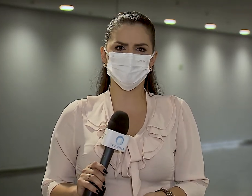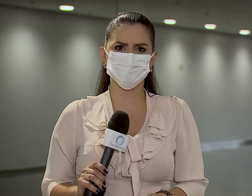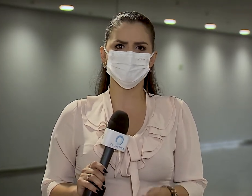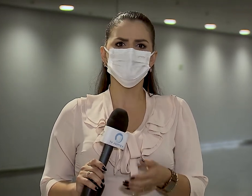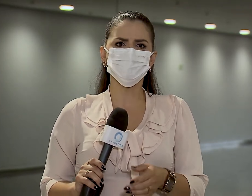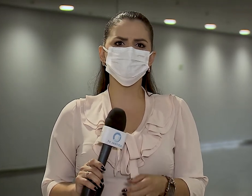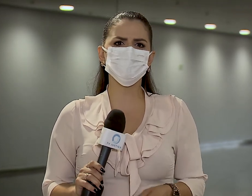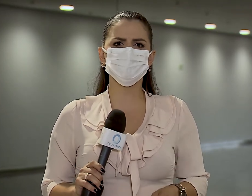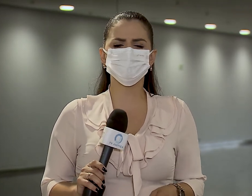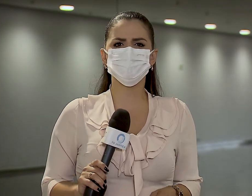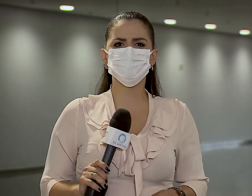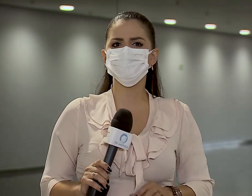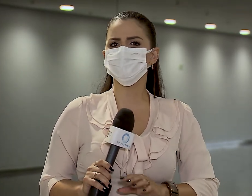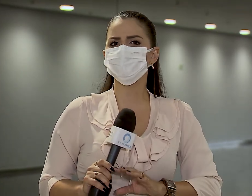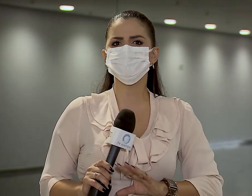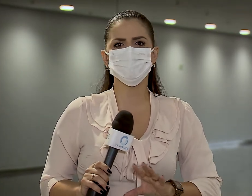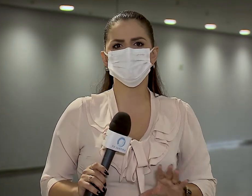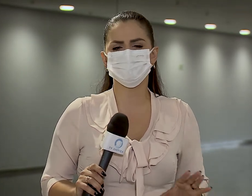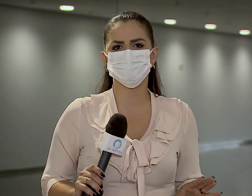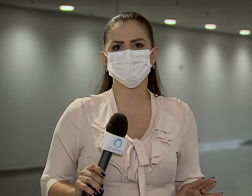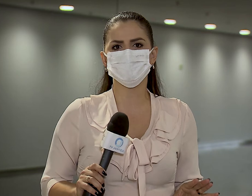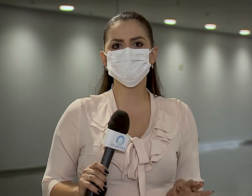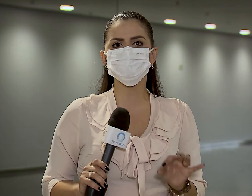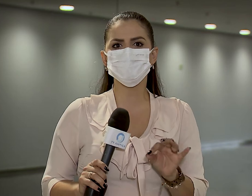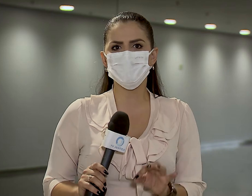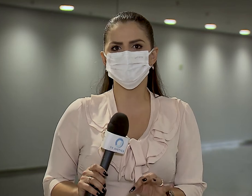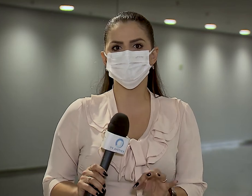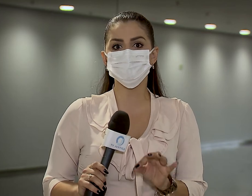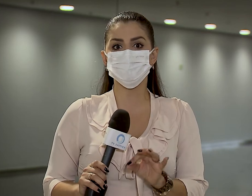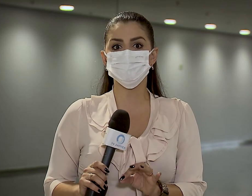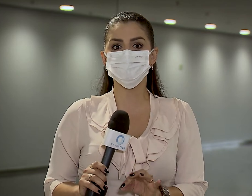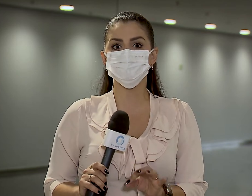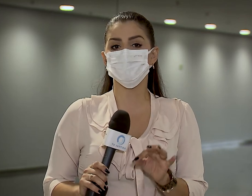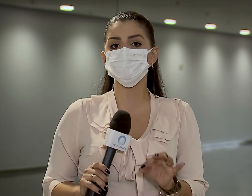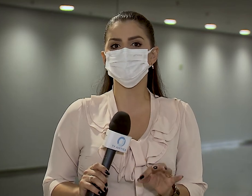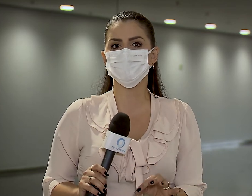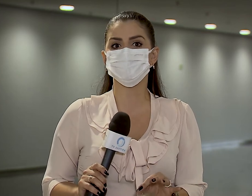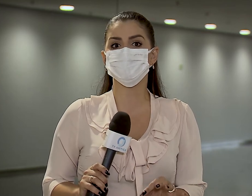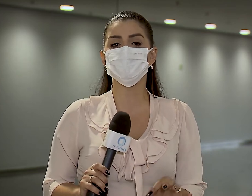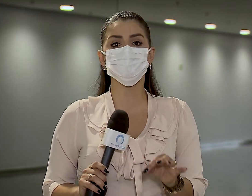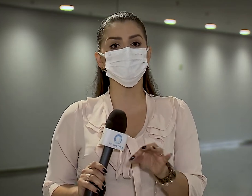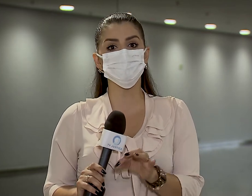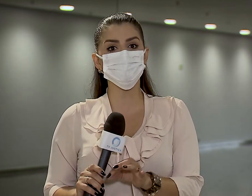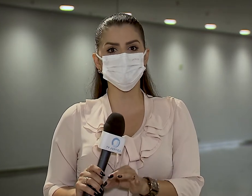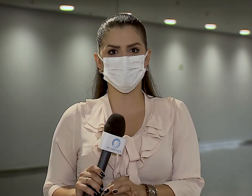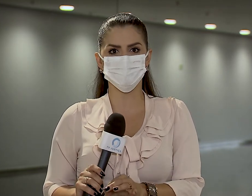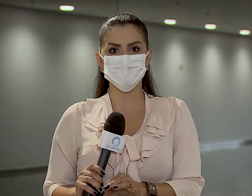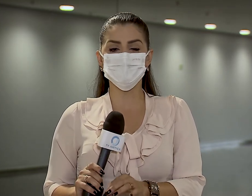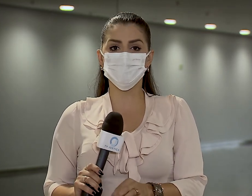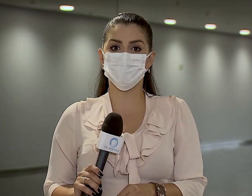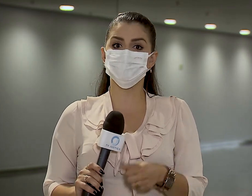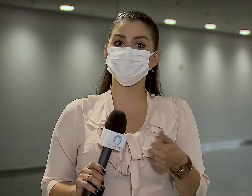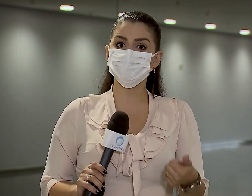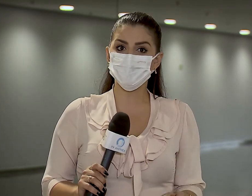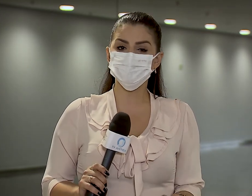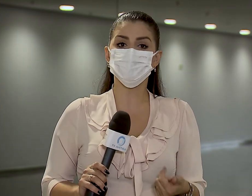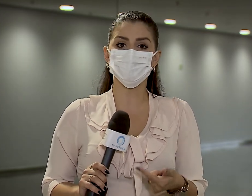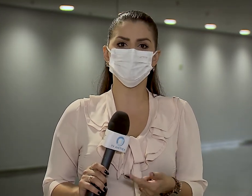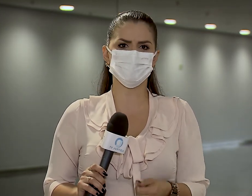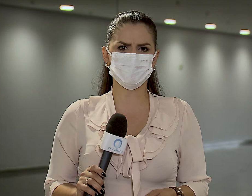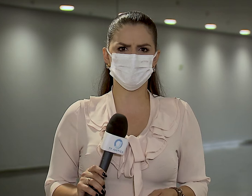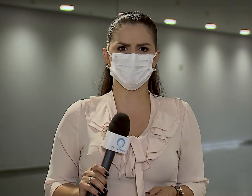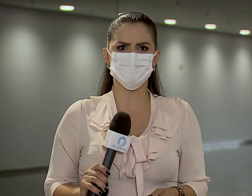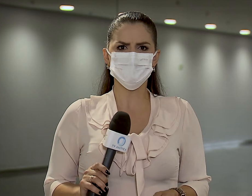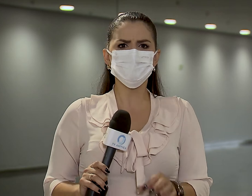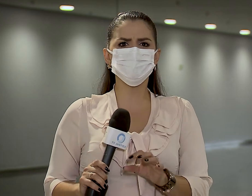ao STJ o hospital afirmou que não foram apontadas falhas no serviço de responsabilidade da instituição como a